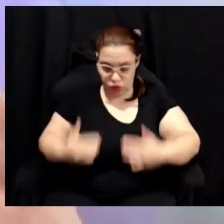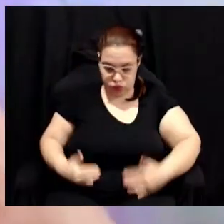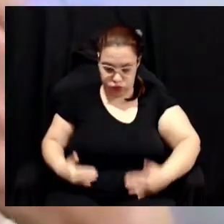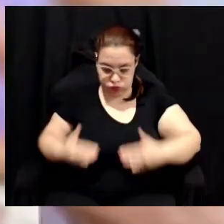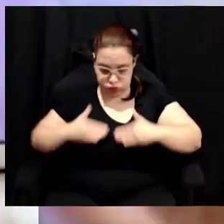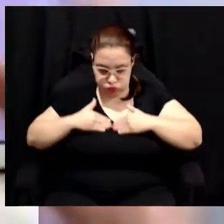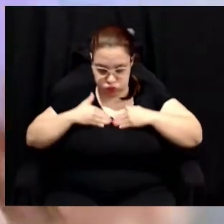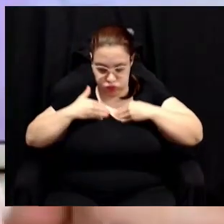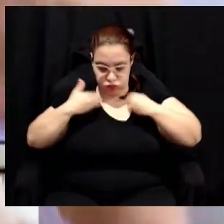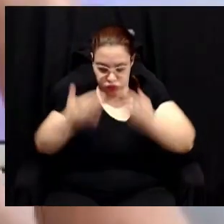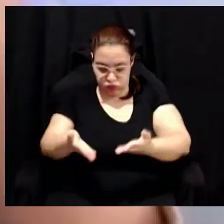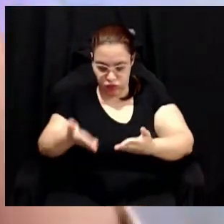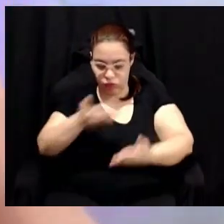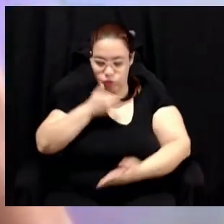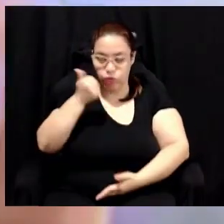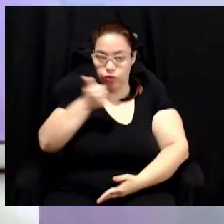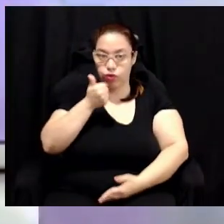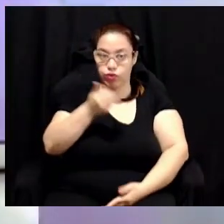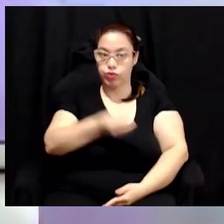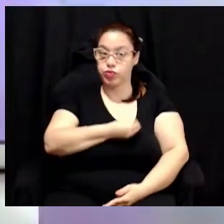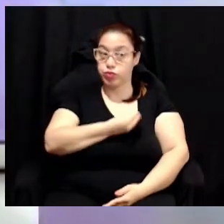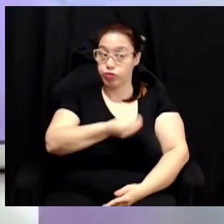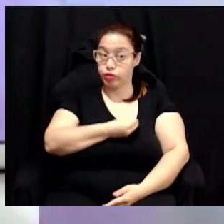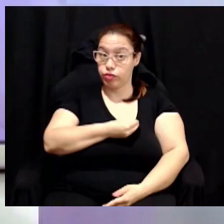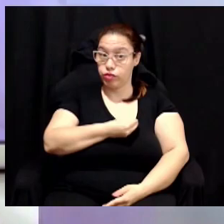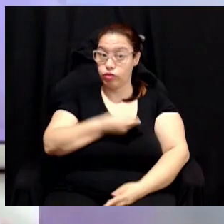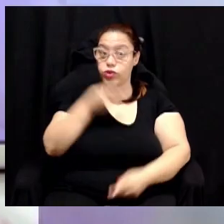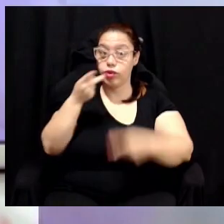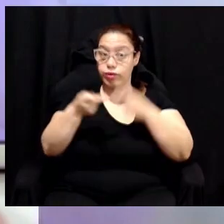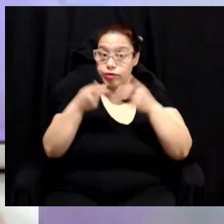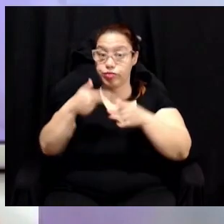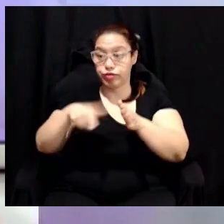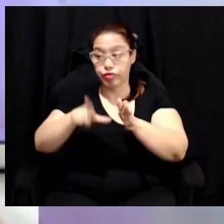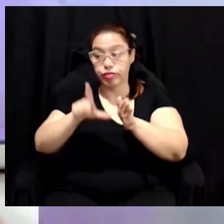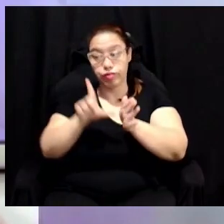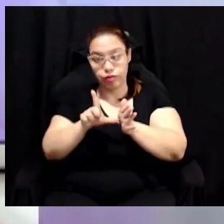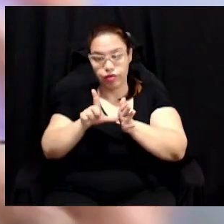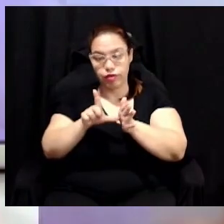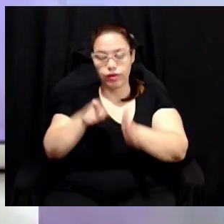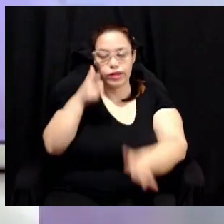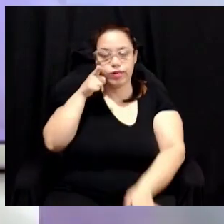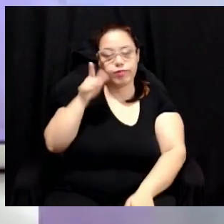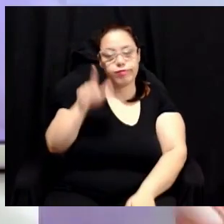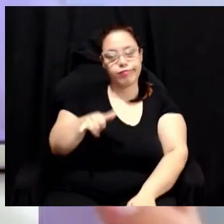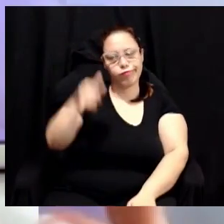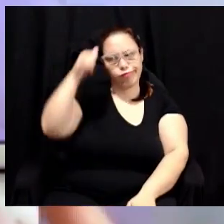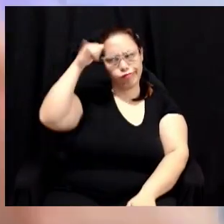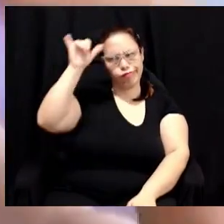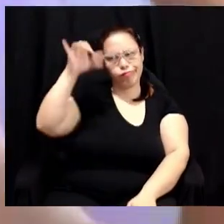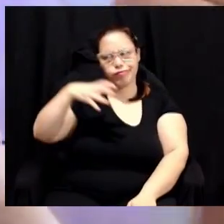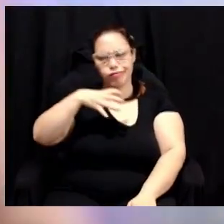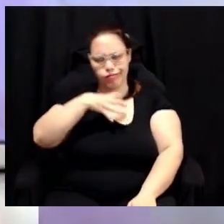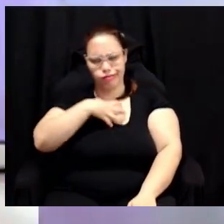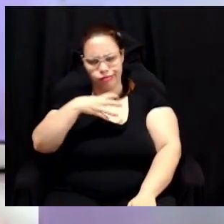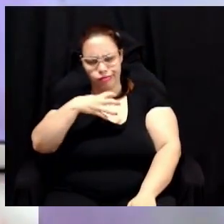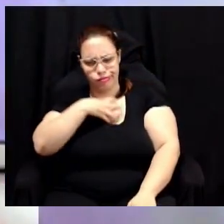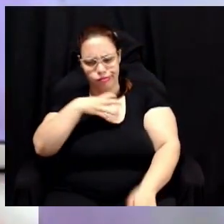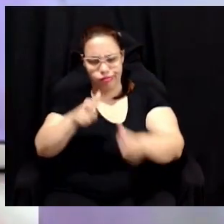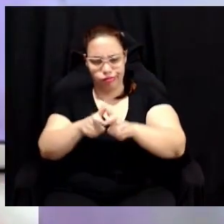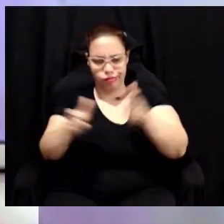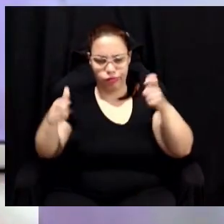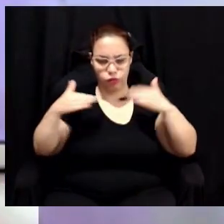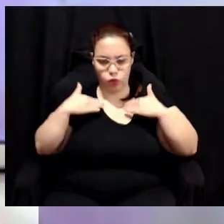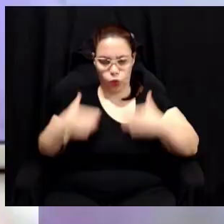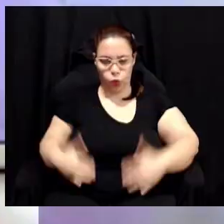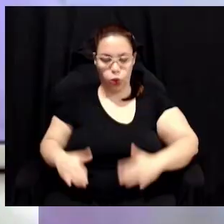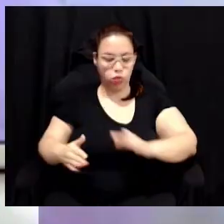fora, melhor vai ser a nossa qualidade de vida, como eu tinha mencionado, e a gente consegue evitar esses sintomas e aumentar a nossa